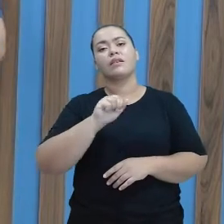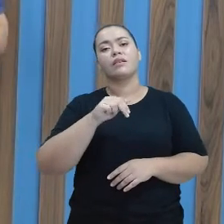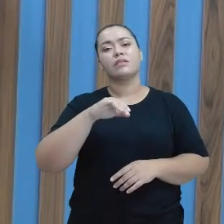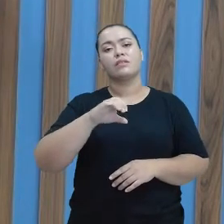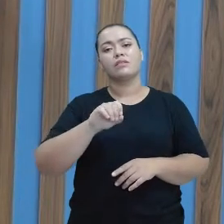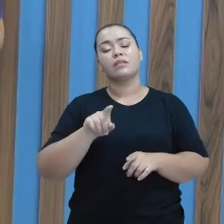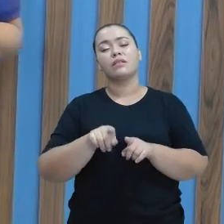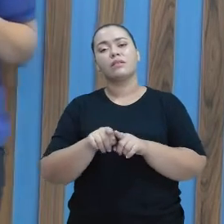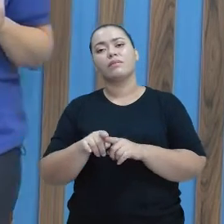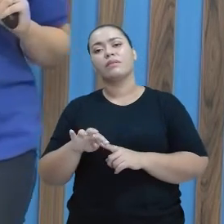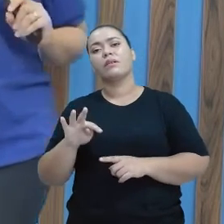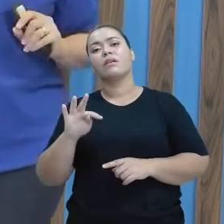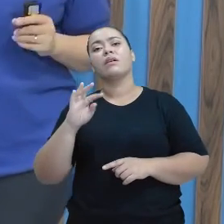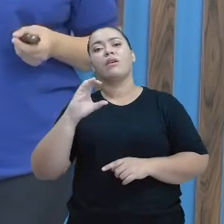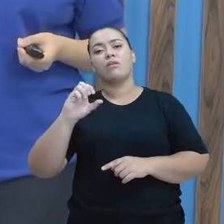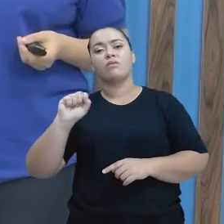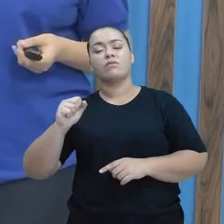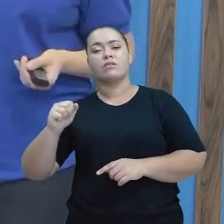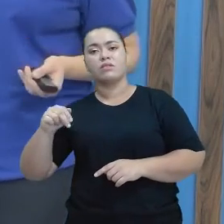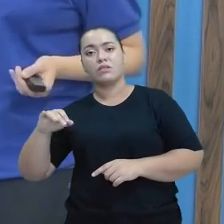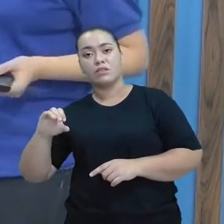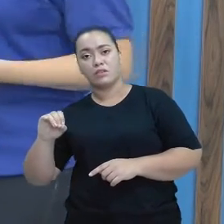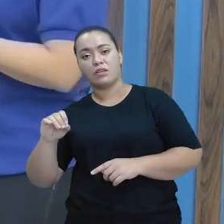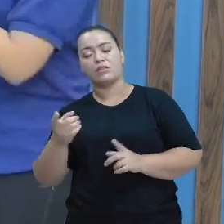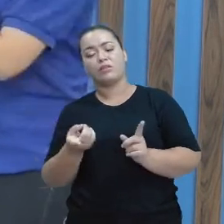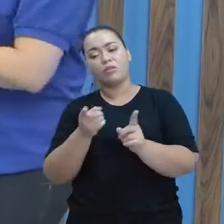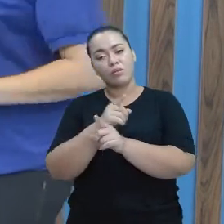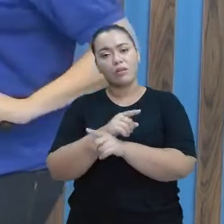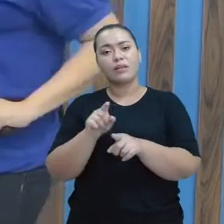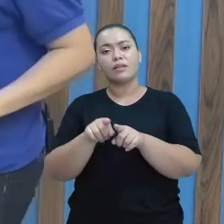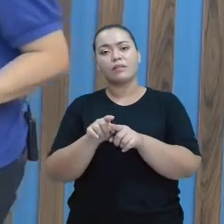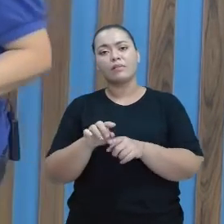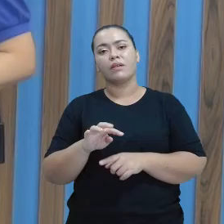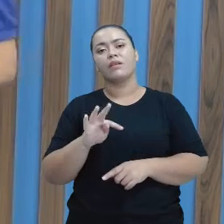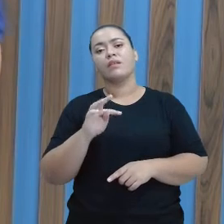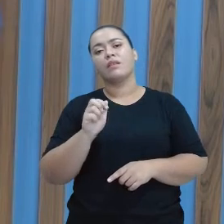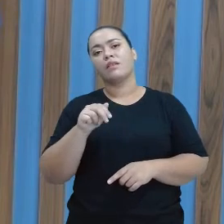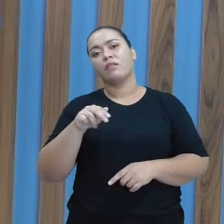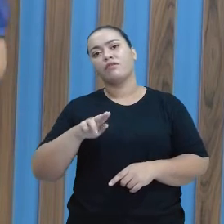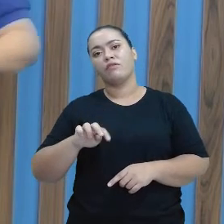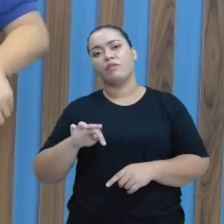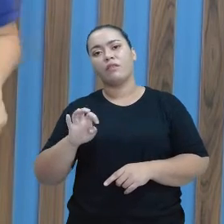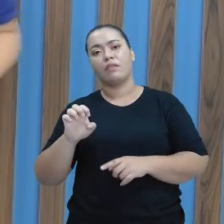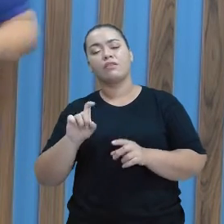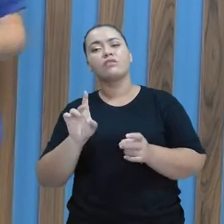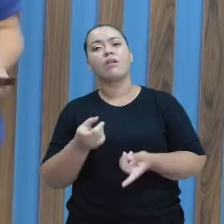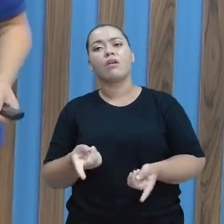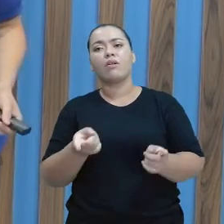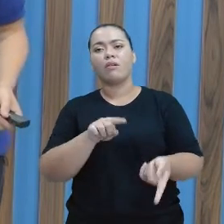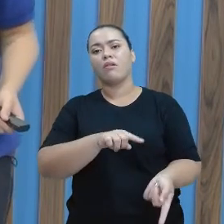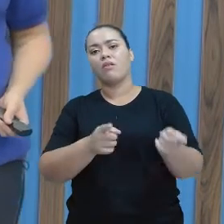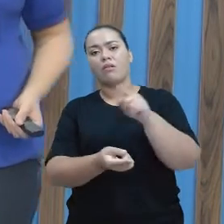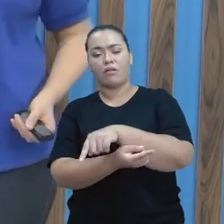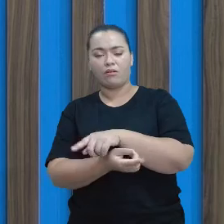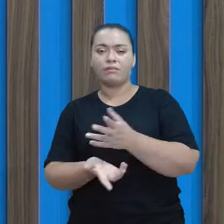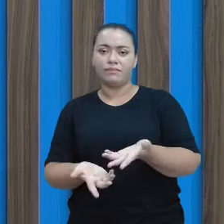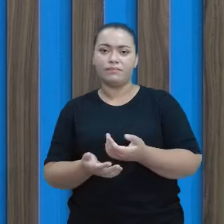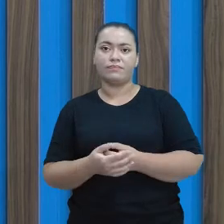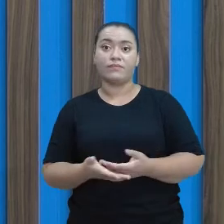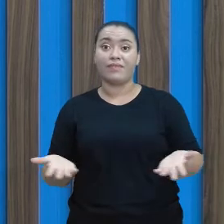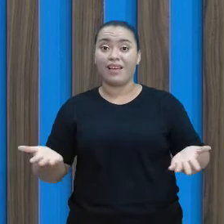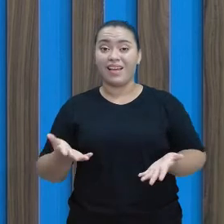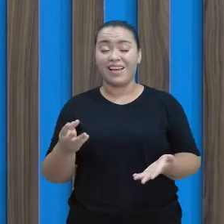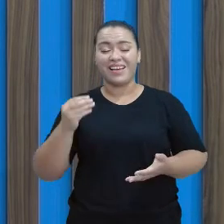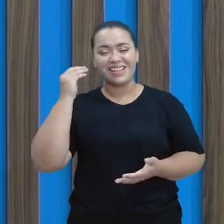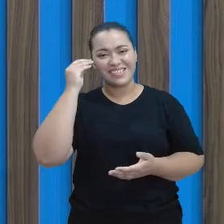cosseno e a tangente sendo um inverso da outra, tá bom? Então, vamos lá, né? Na aula de hoje, no exemplo da aula de hoje, porque ainda